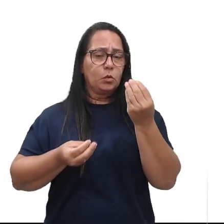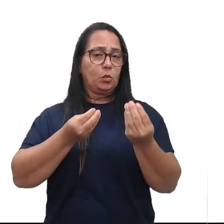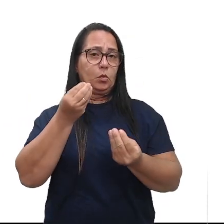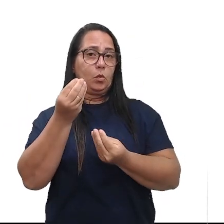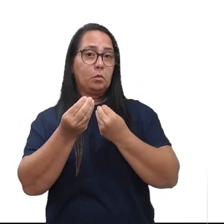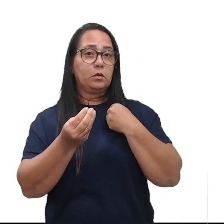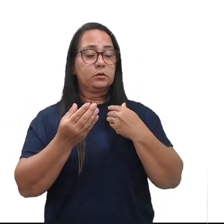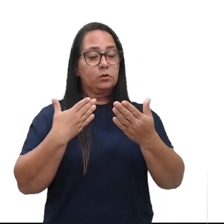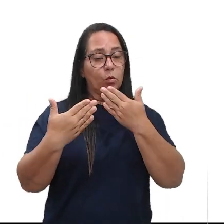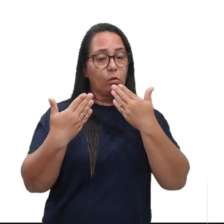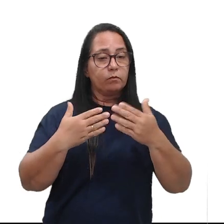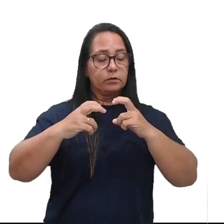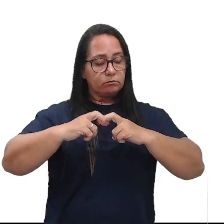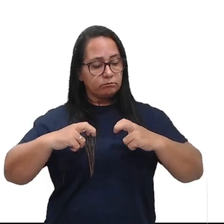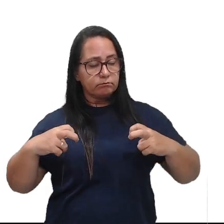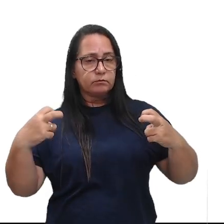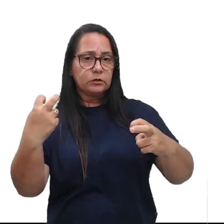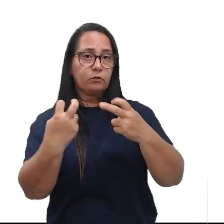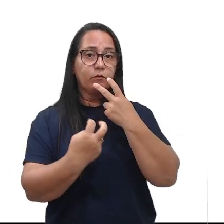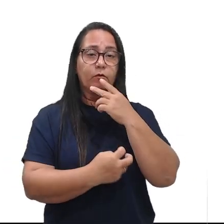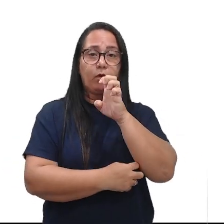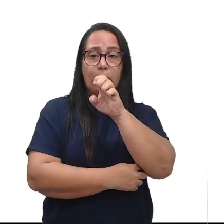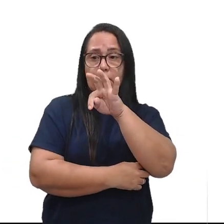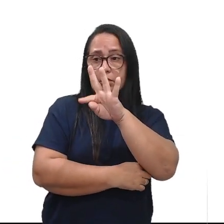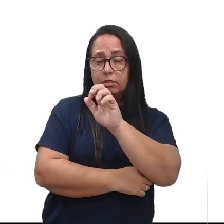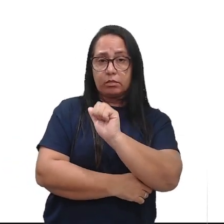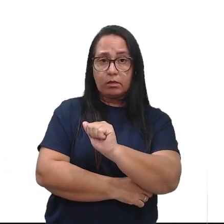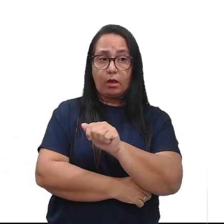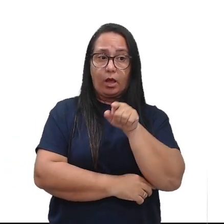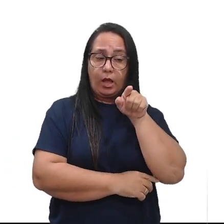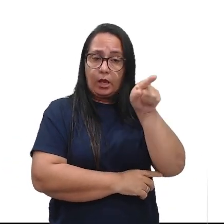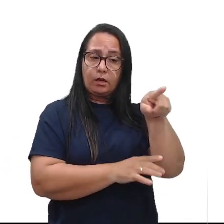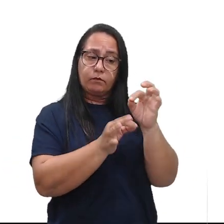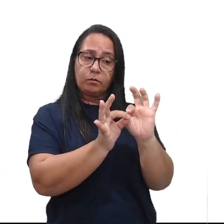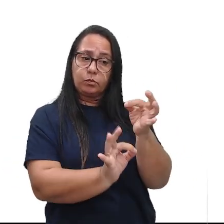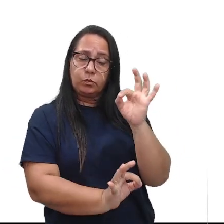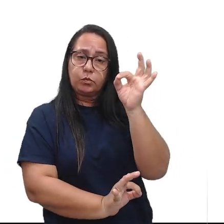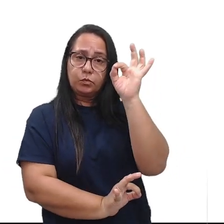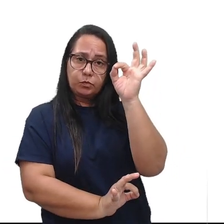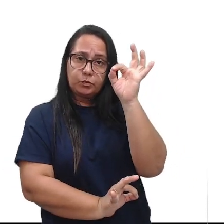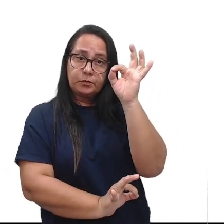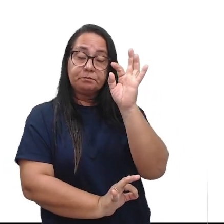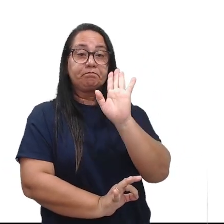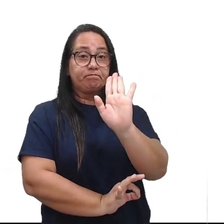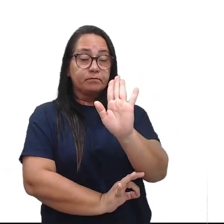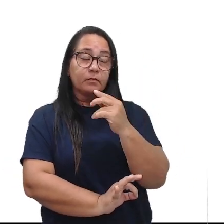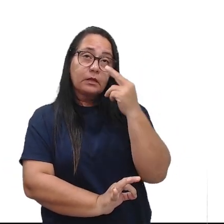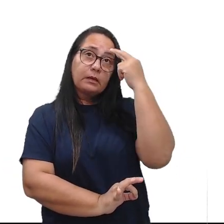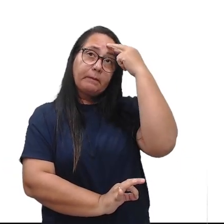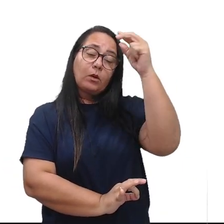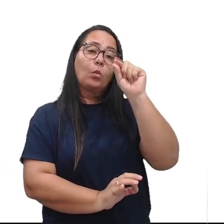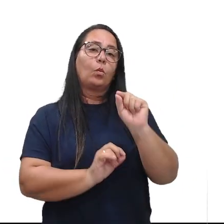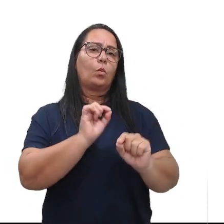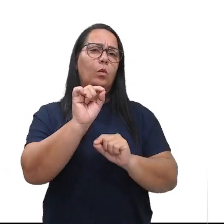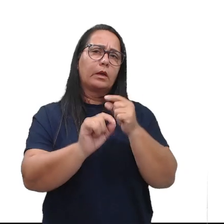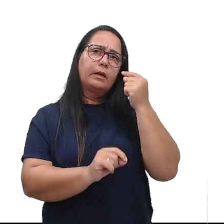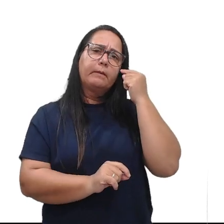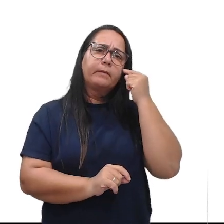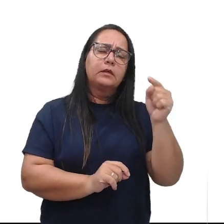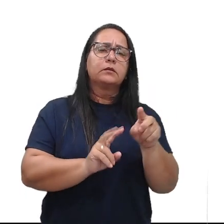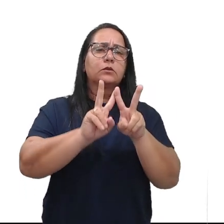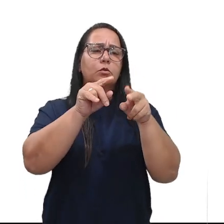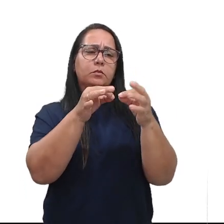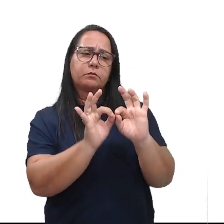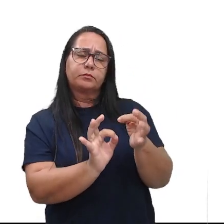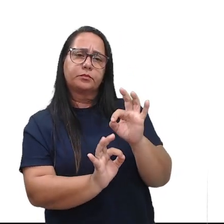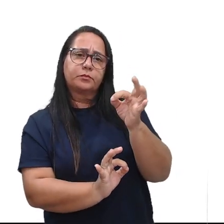roda de conversa que diz assim, eita, fulano vai dar um discurso. Na nossa mente, a gente vem muito com essa questão de discurso